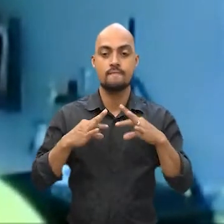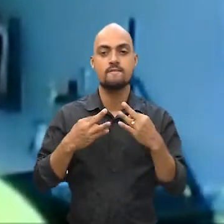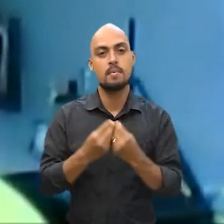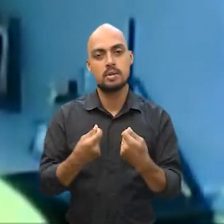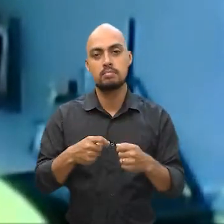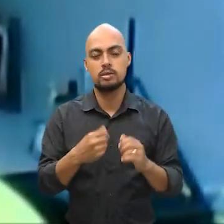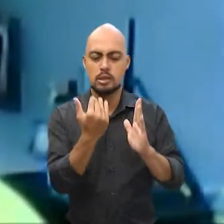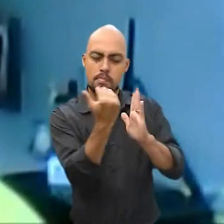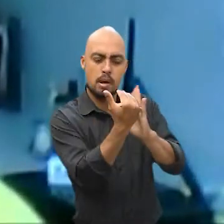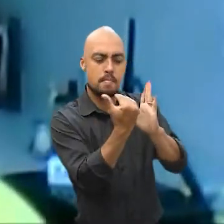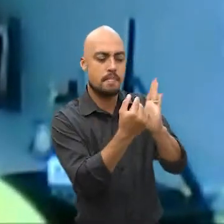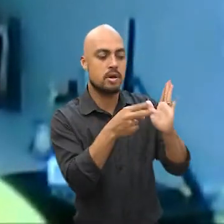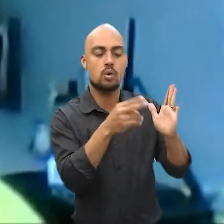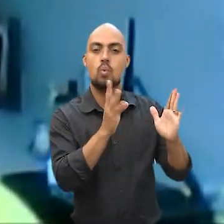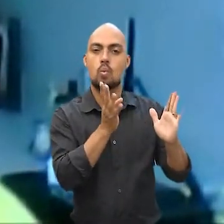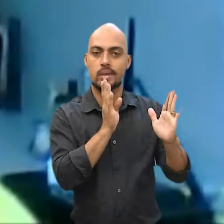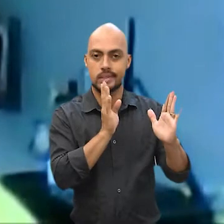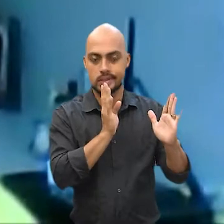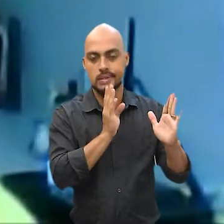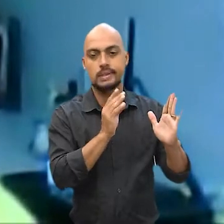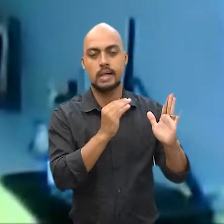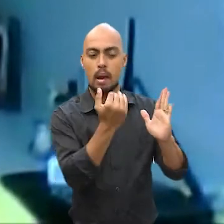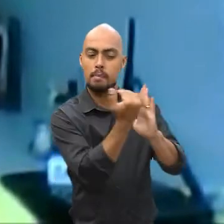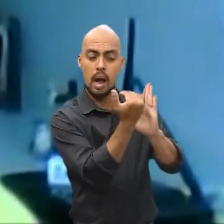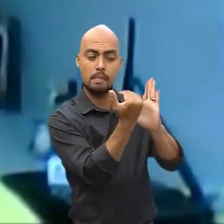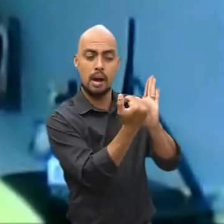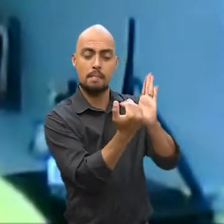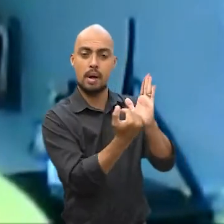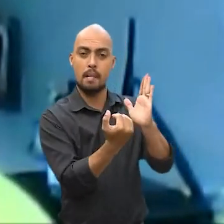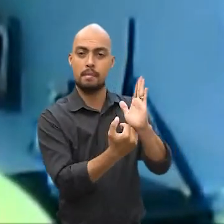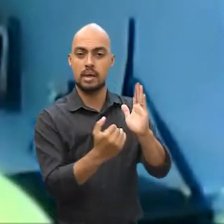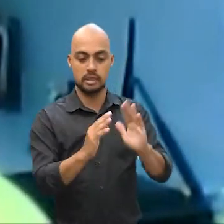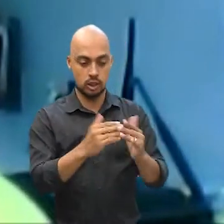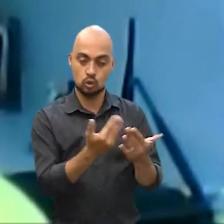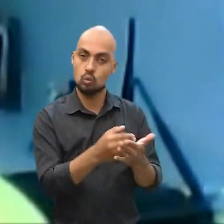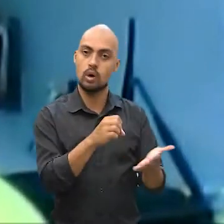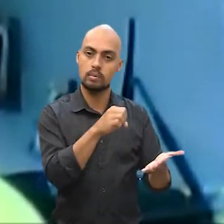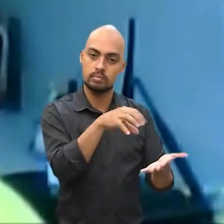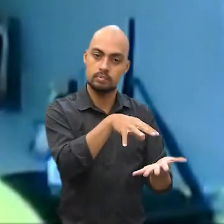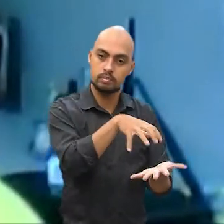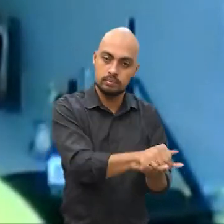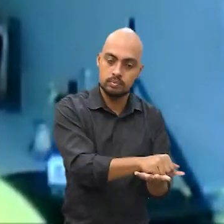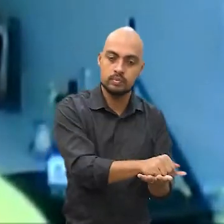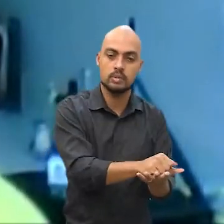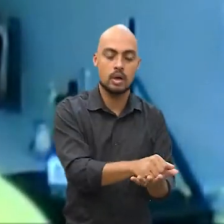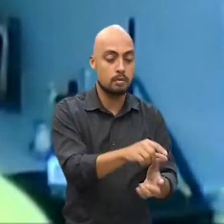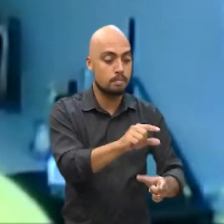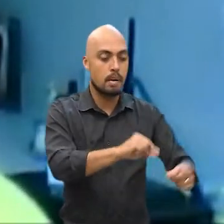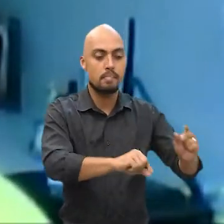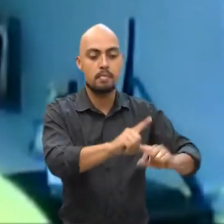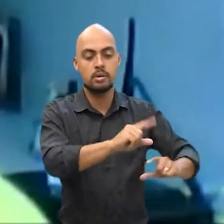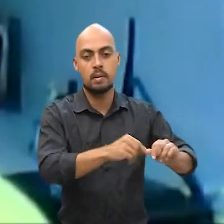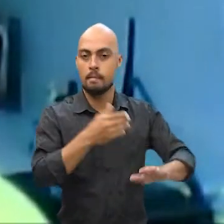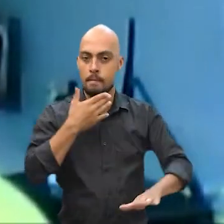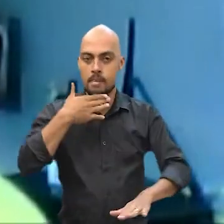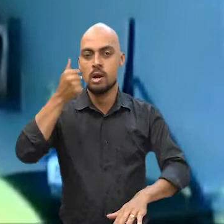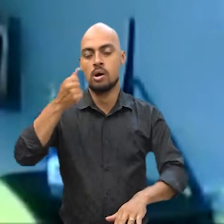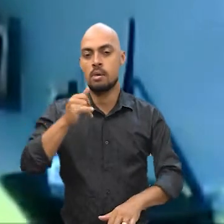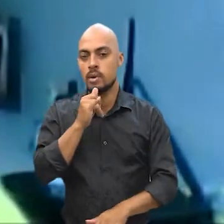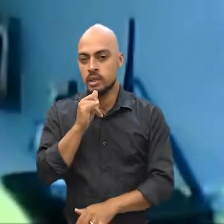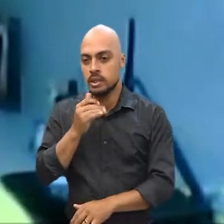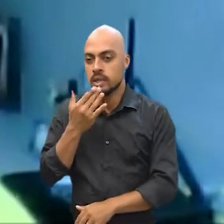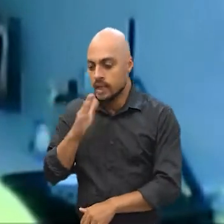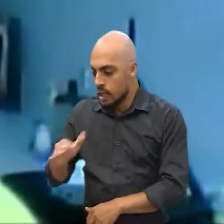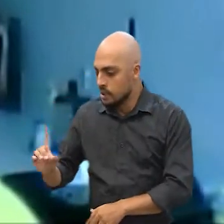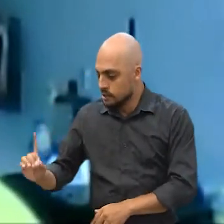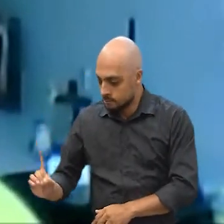procedimentos, os protocolos da escola a qual a criança está matriculada, para que possa fazer a melhor opção, né? Enviá-la com